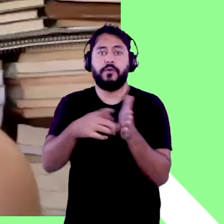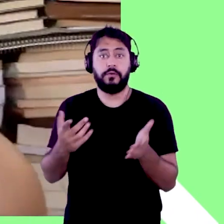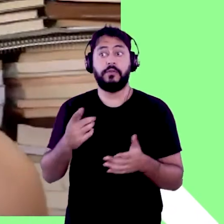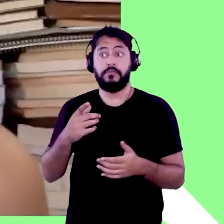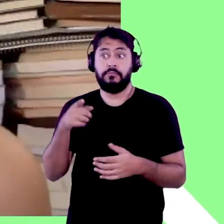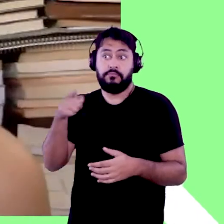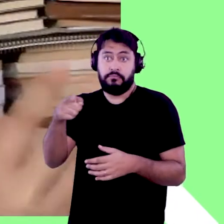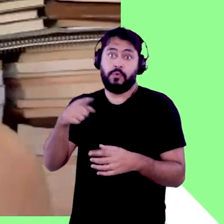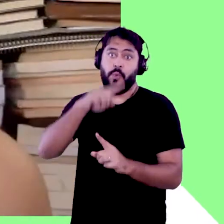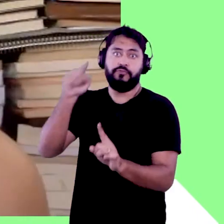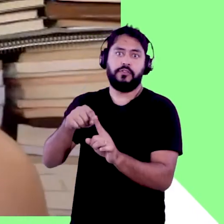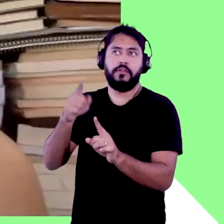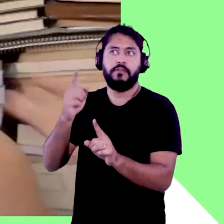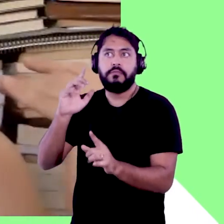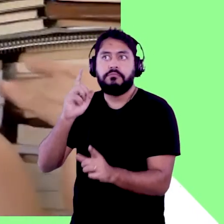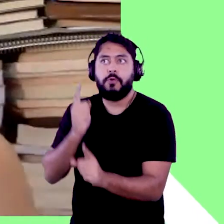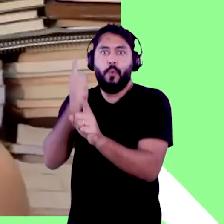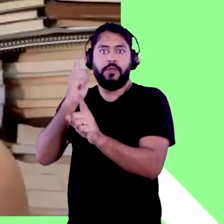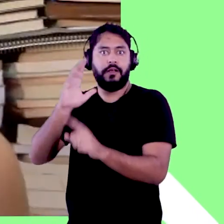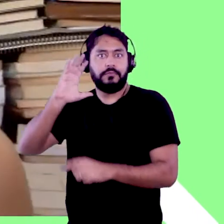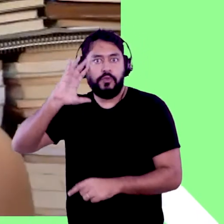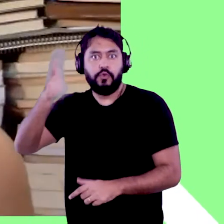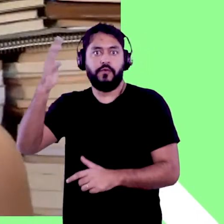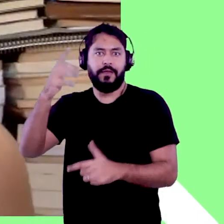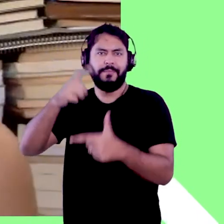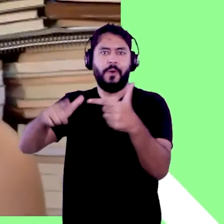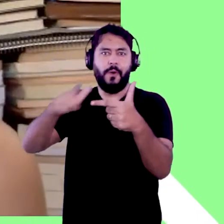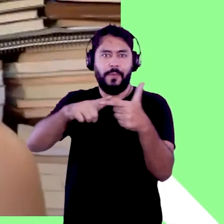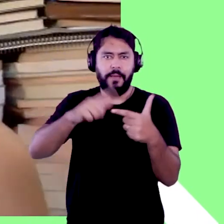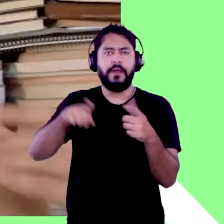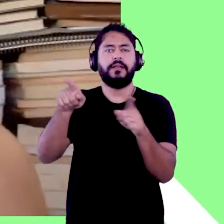soluções para os problemas e redesenhar